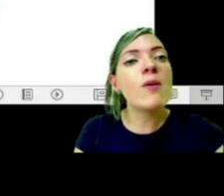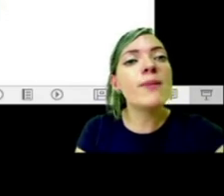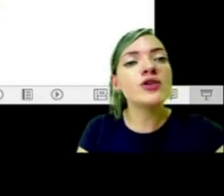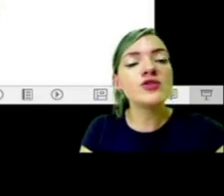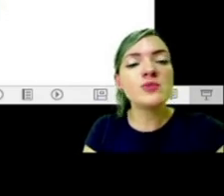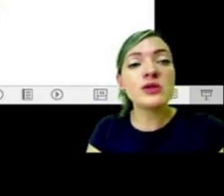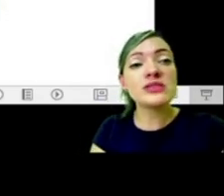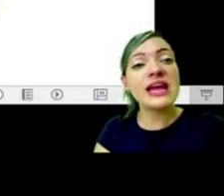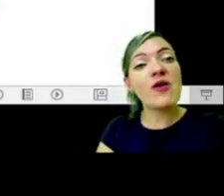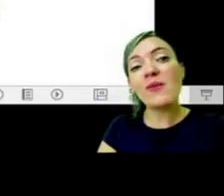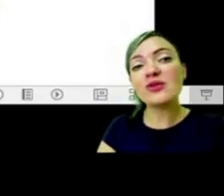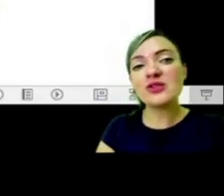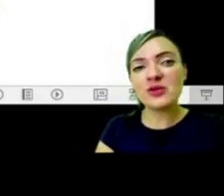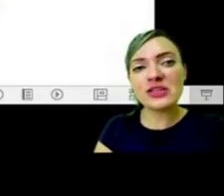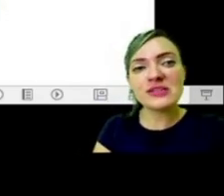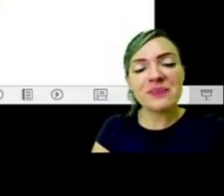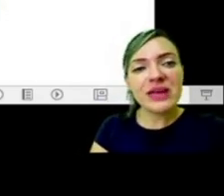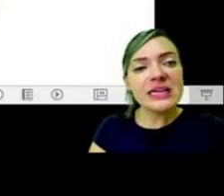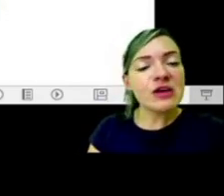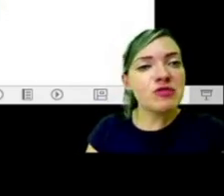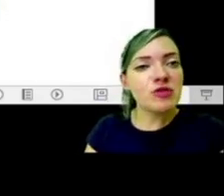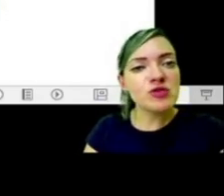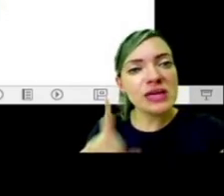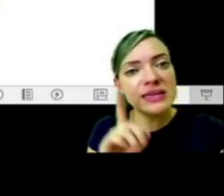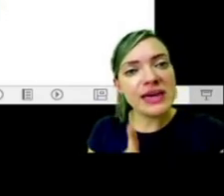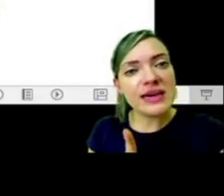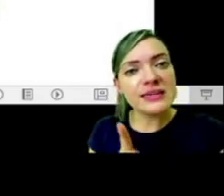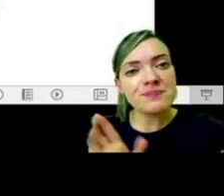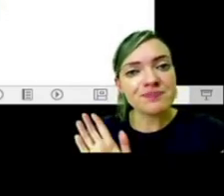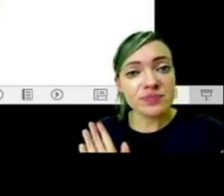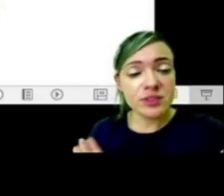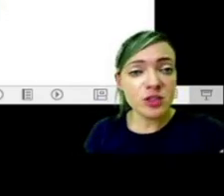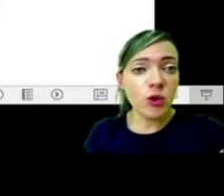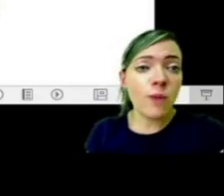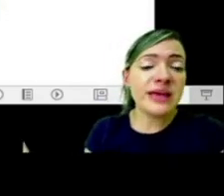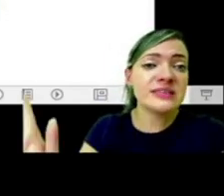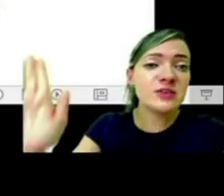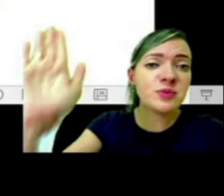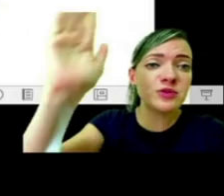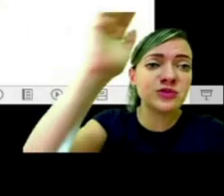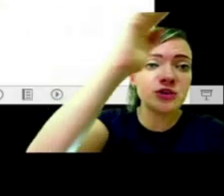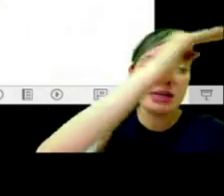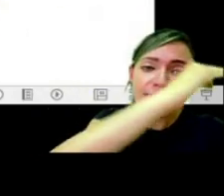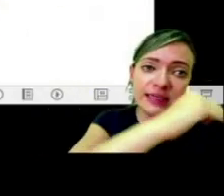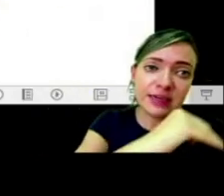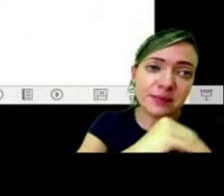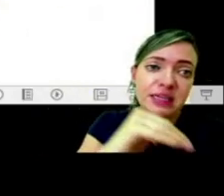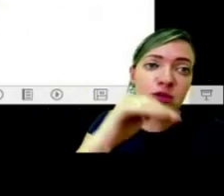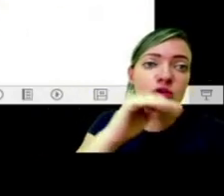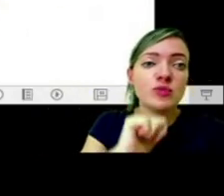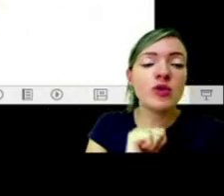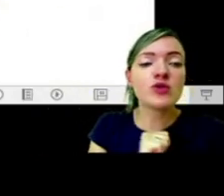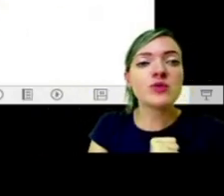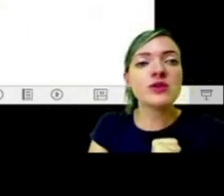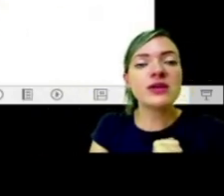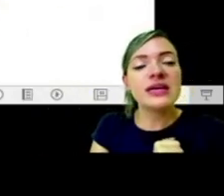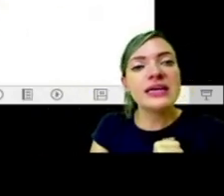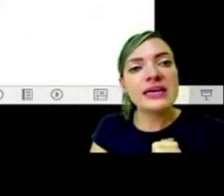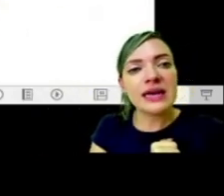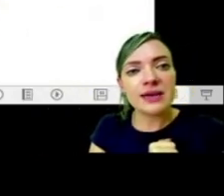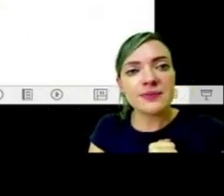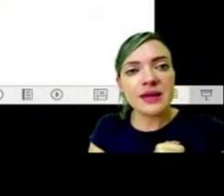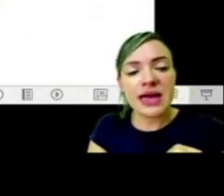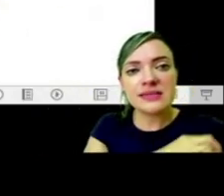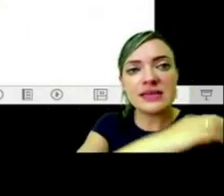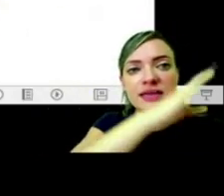serão decompostos pelos decompositores. Então, o fluxo é linear, hein? Começa no produtor, termina no último consumidor